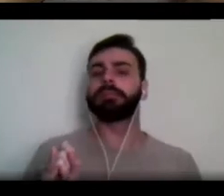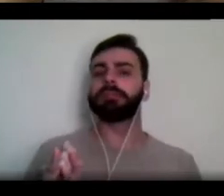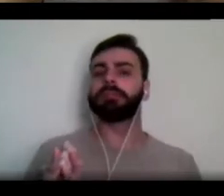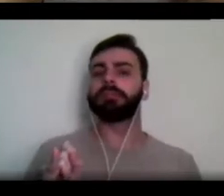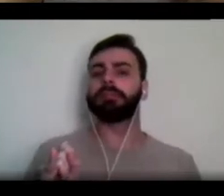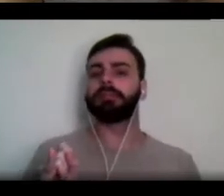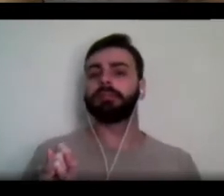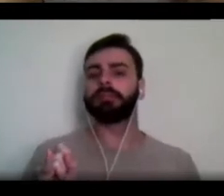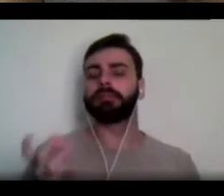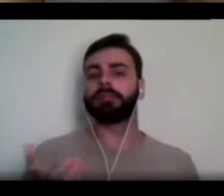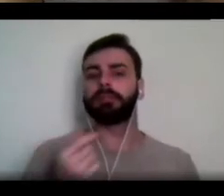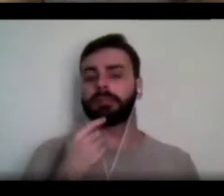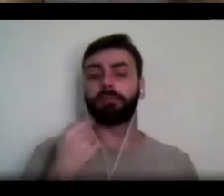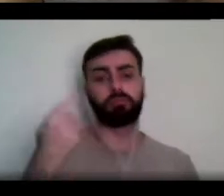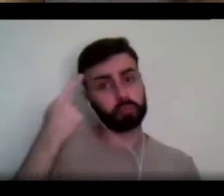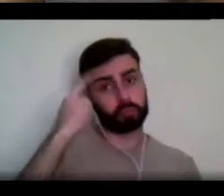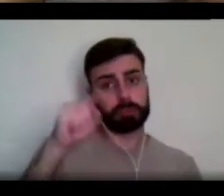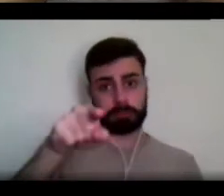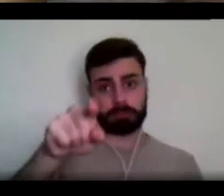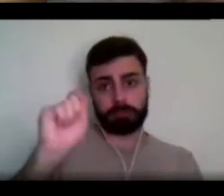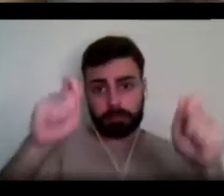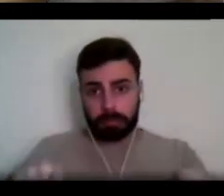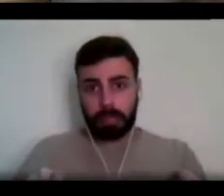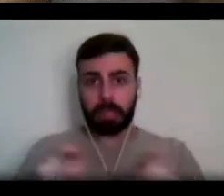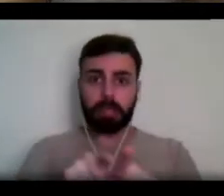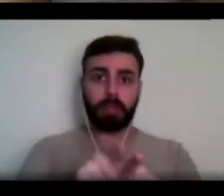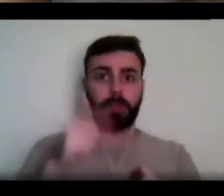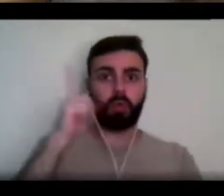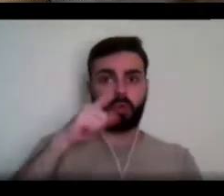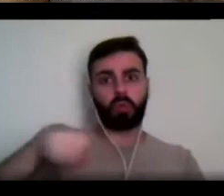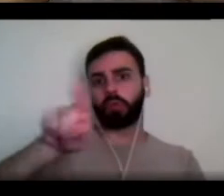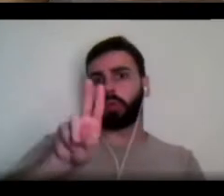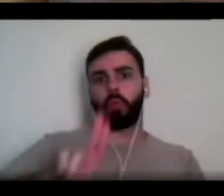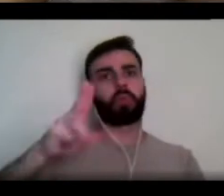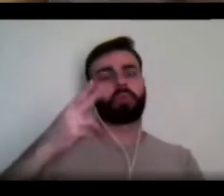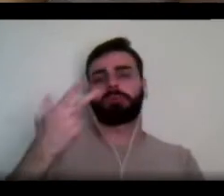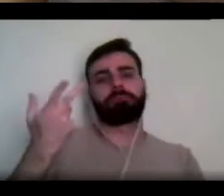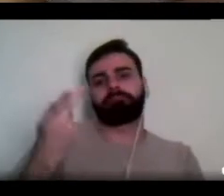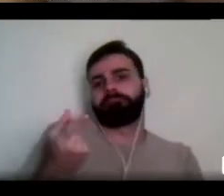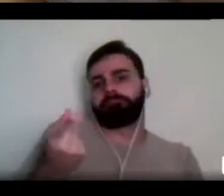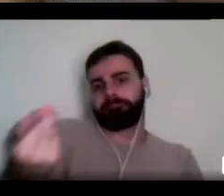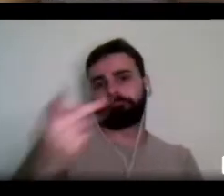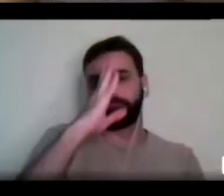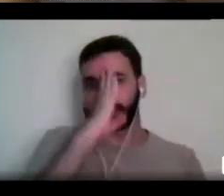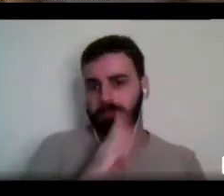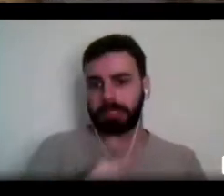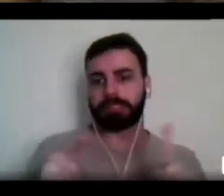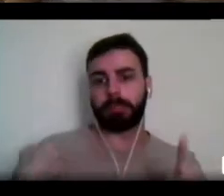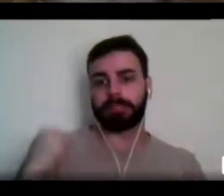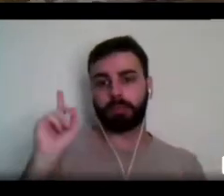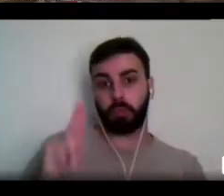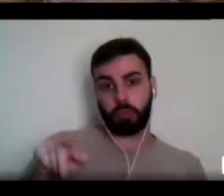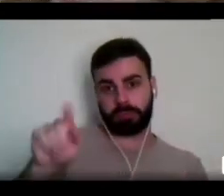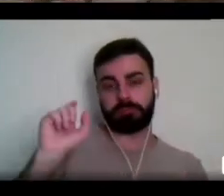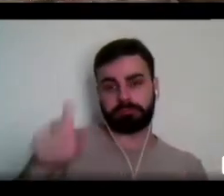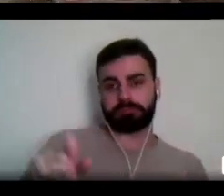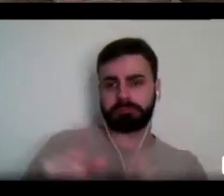Eu não sei se você vai poder usá-lo infinitamente sem pagar, mas eu fui aí, ó. Fui no Google